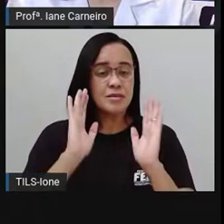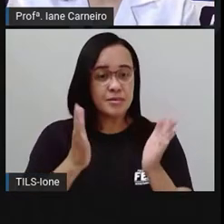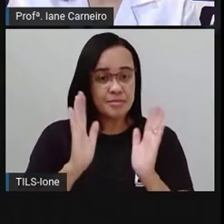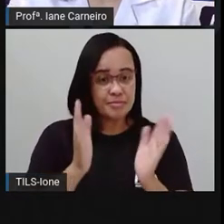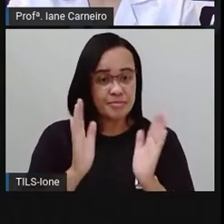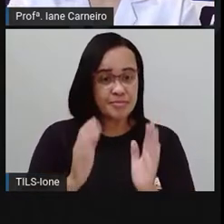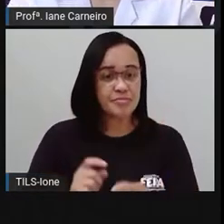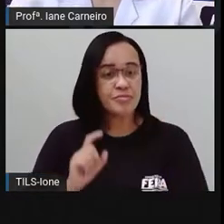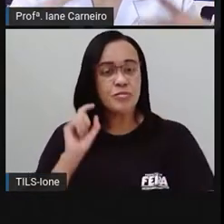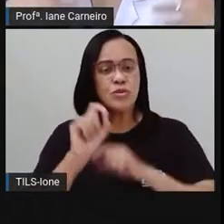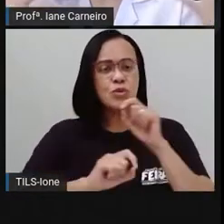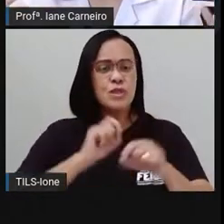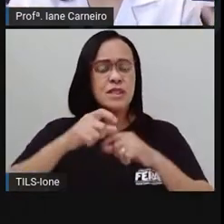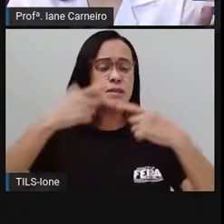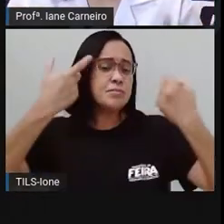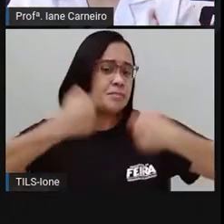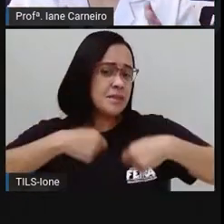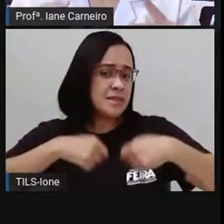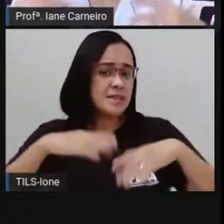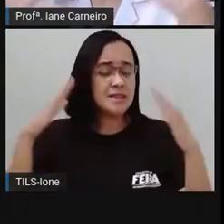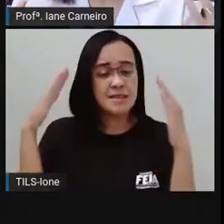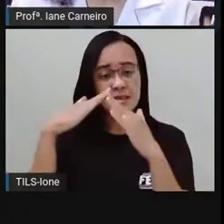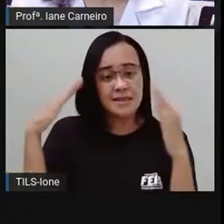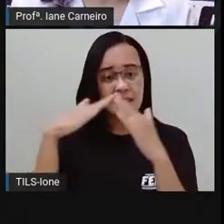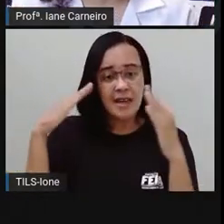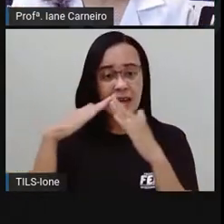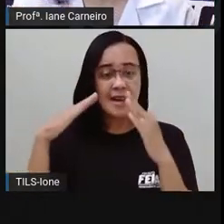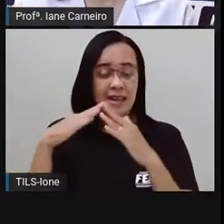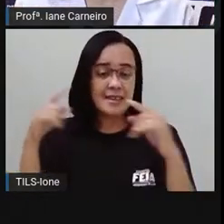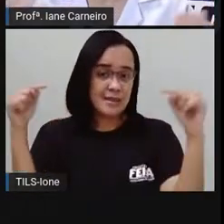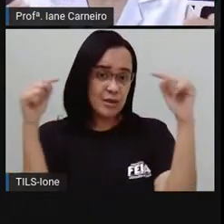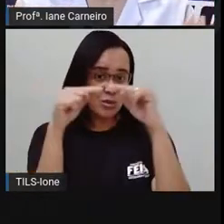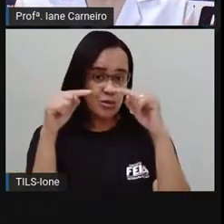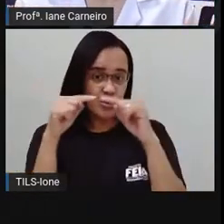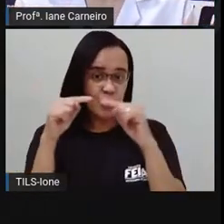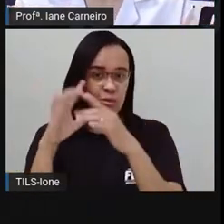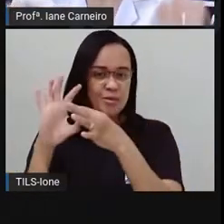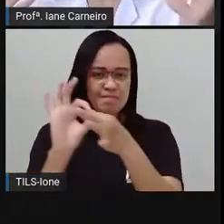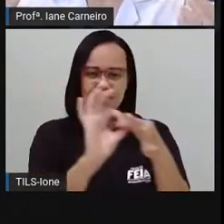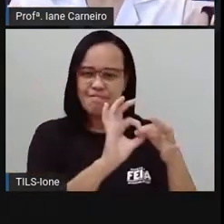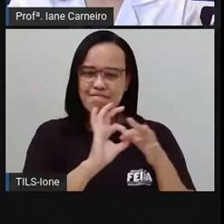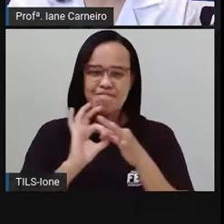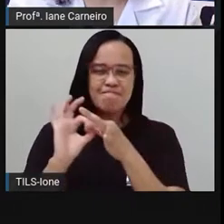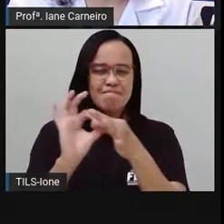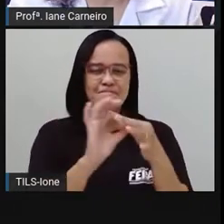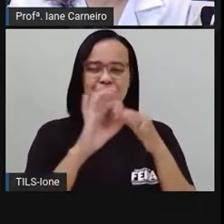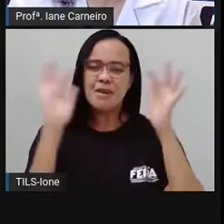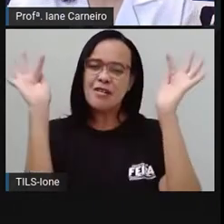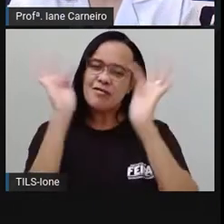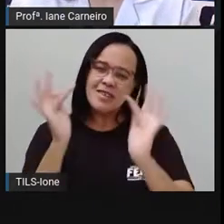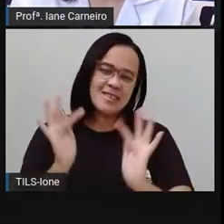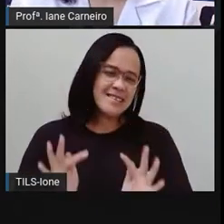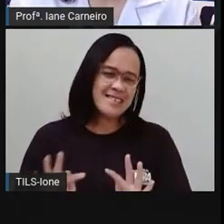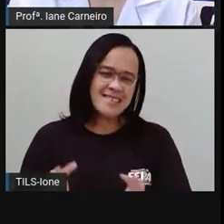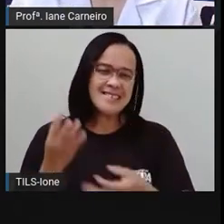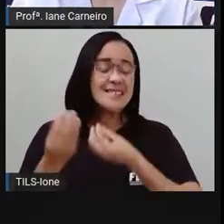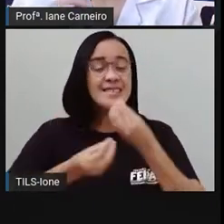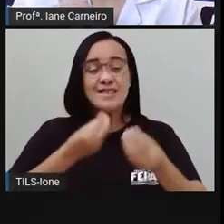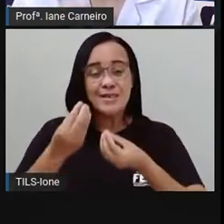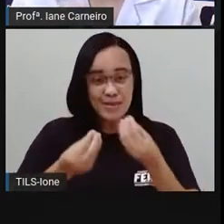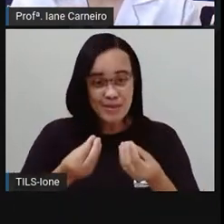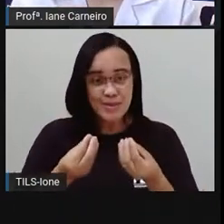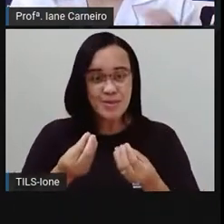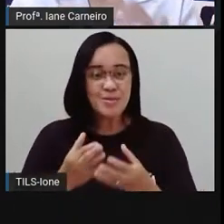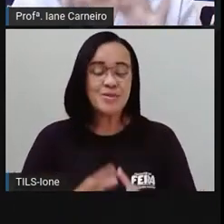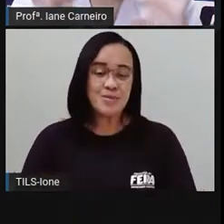é necessário ter numa casa para que ela tenha harmonia, né? Para que a nossa moradia seja harmoniosa. E aí